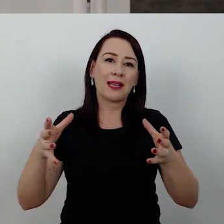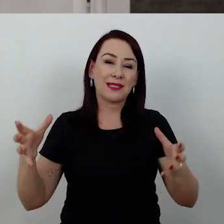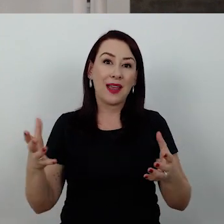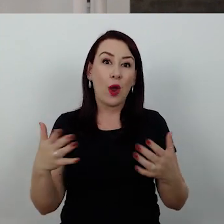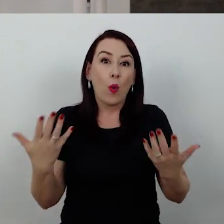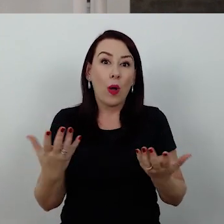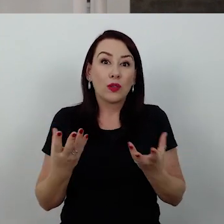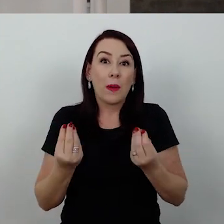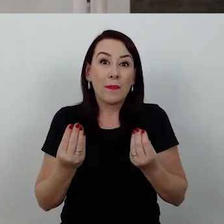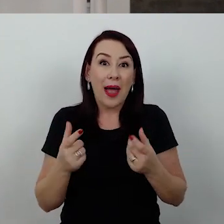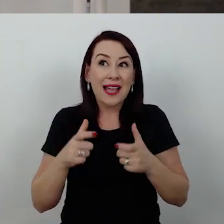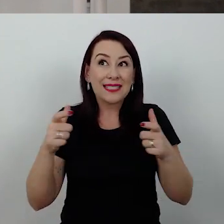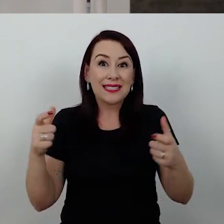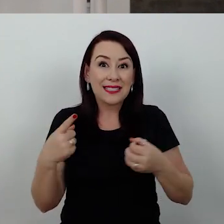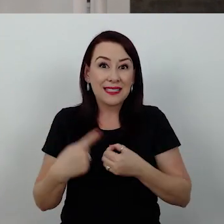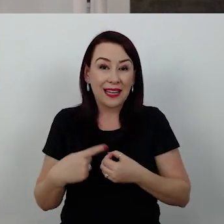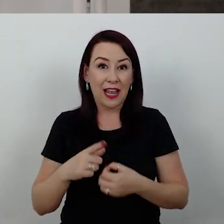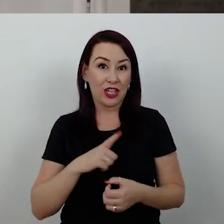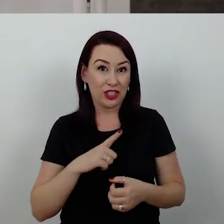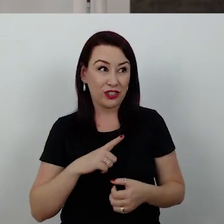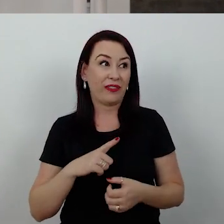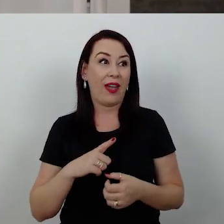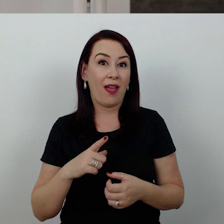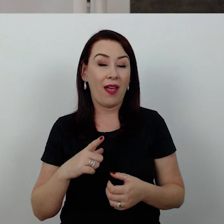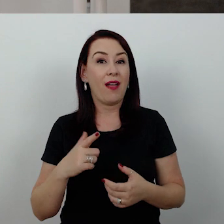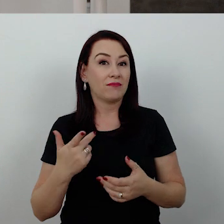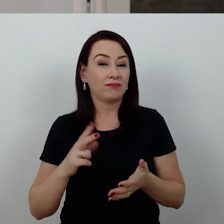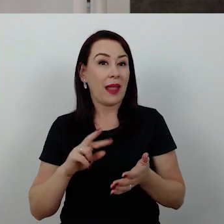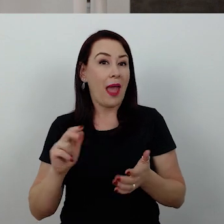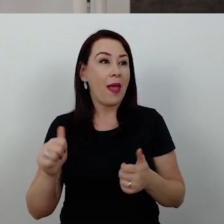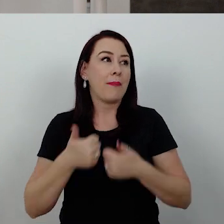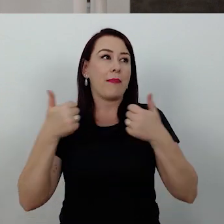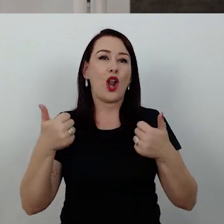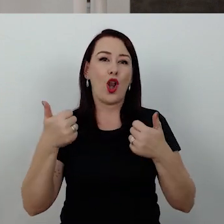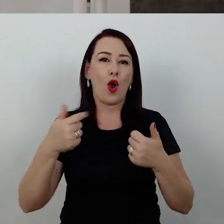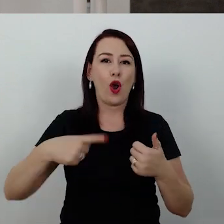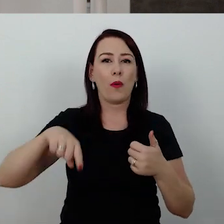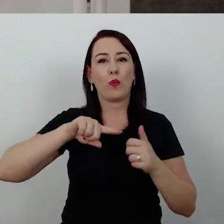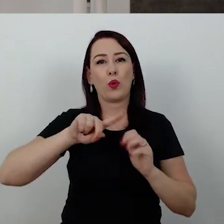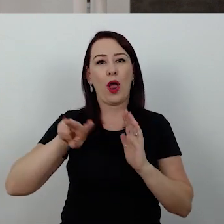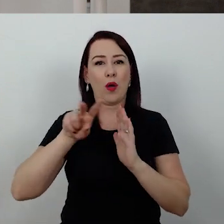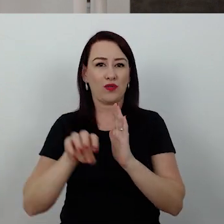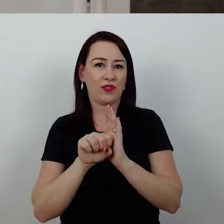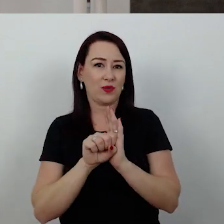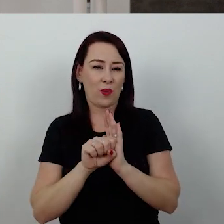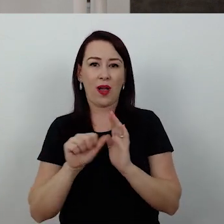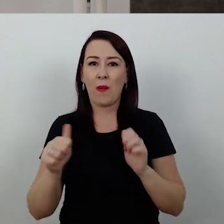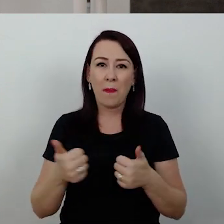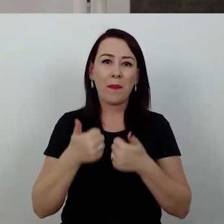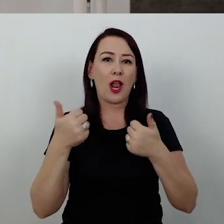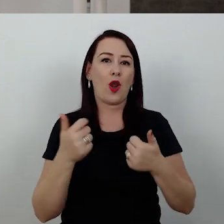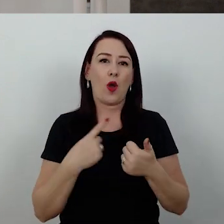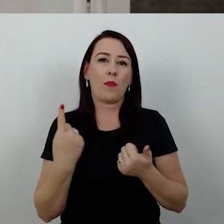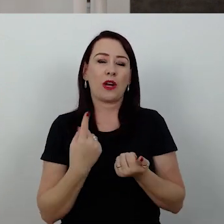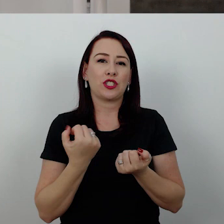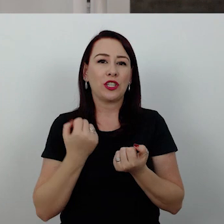acho que quanto mais cidades tiverem Film Commission, quanto mais isso for uma coisa aplicada, melhor para o setor audiovisual, melhor para pensar essa